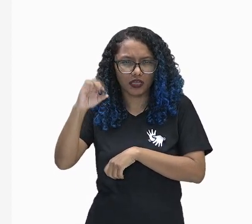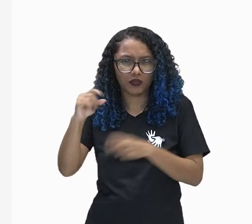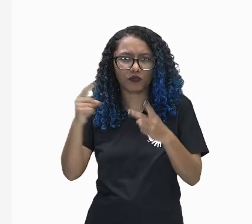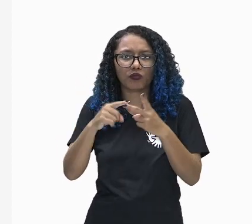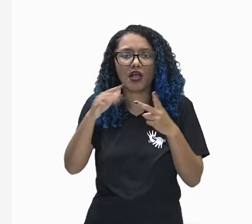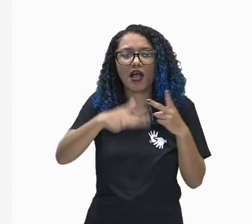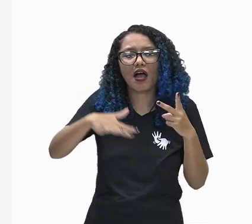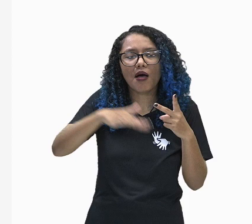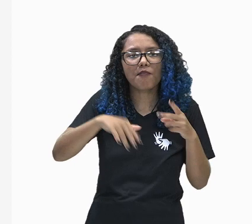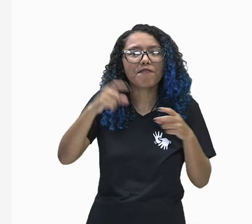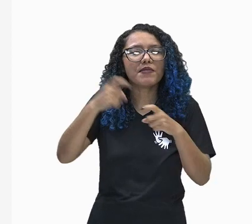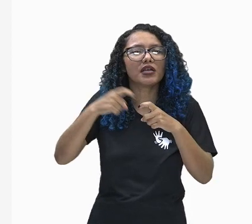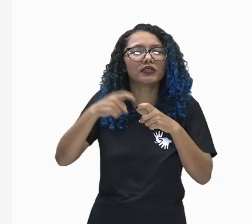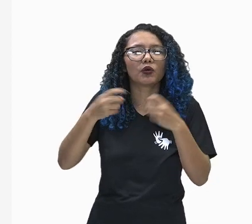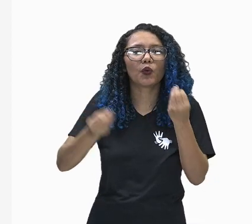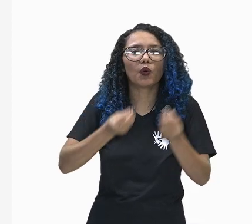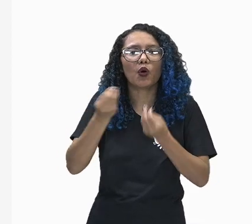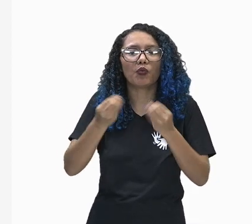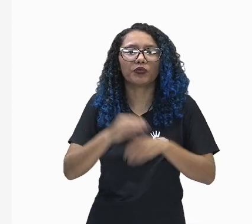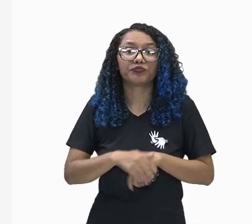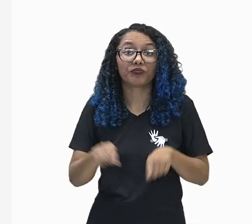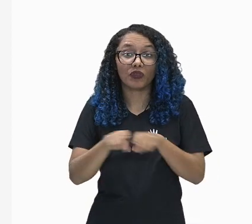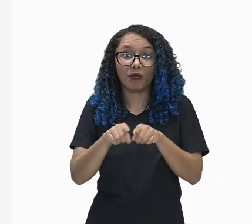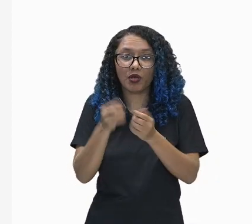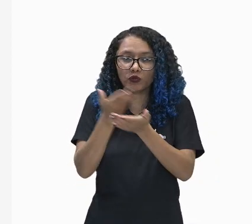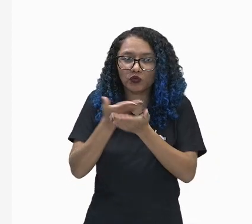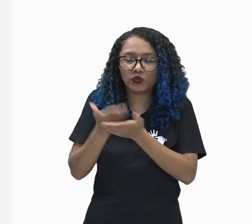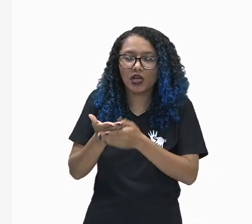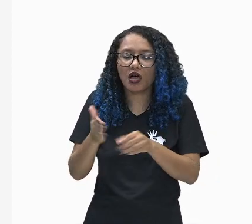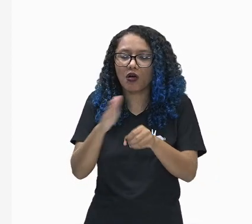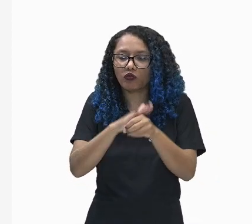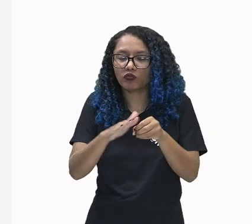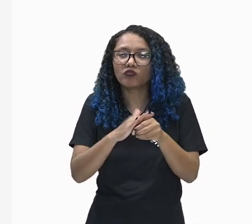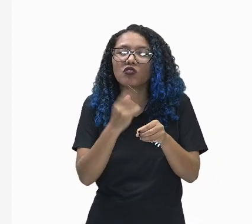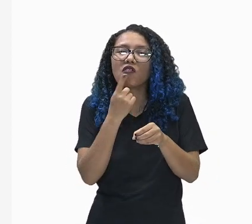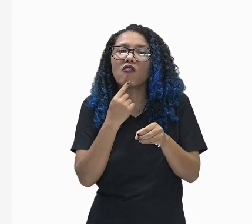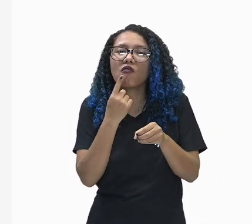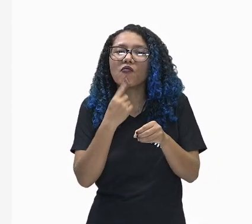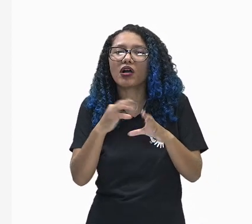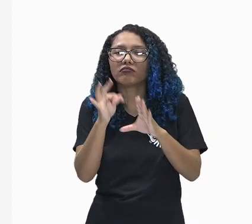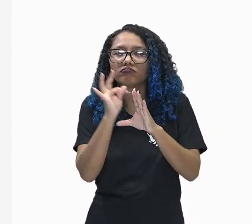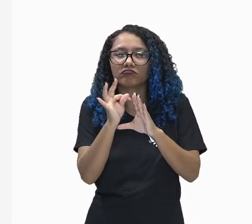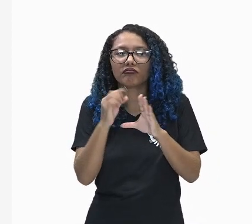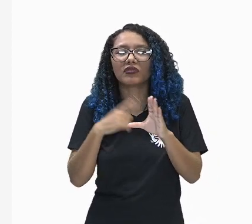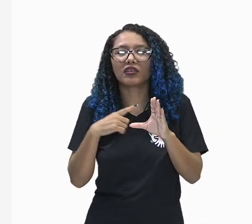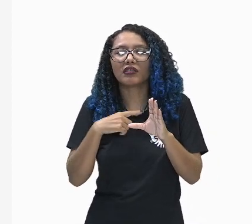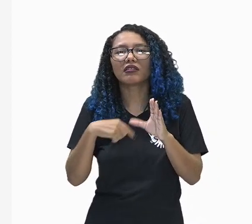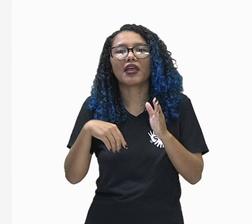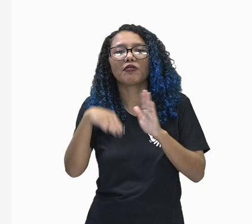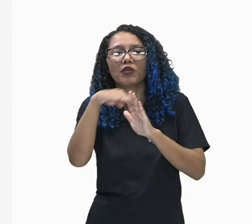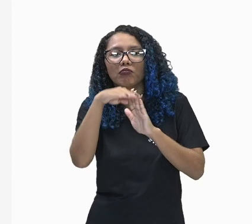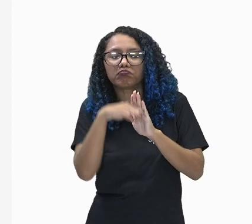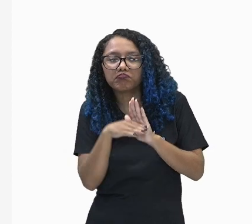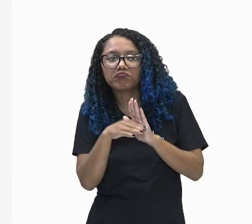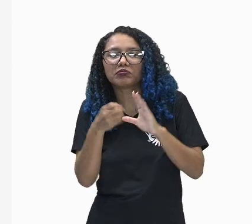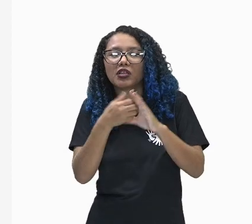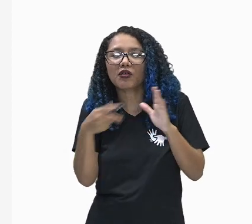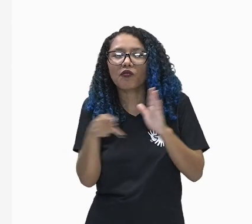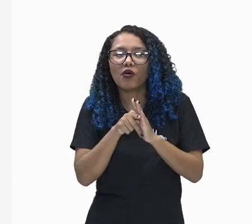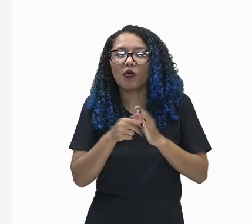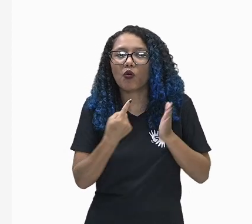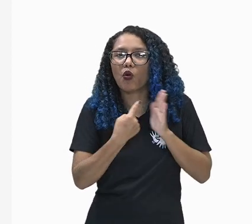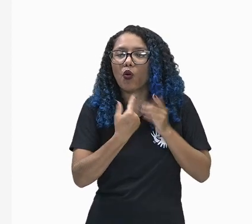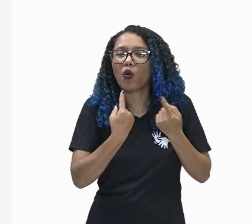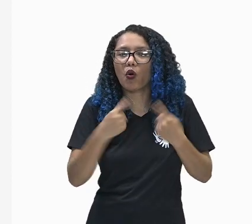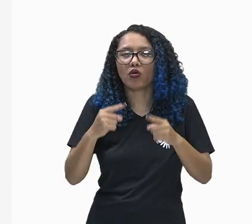coisa interessantíssima, já está sendo feito o estudo de um tomate transgênico com propriedades anticâncer, né? Bactéria